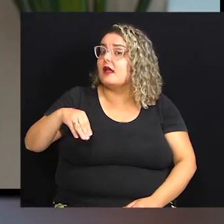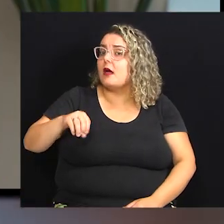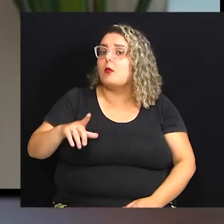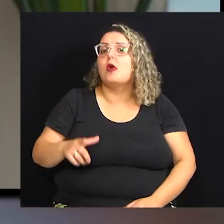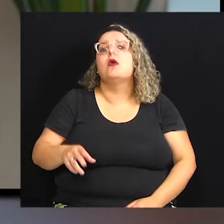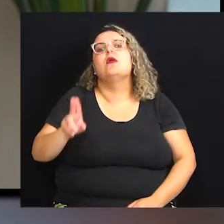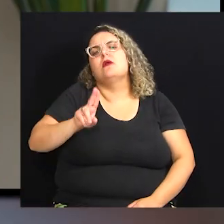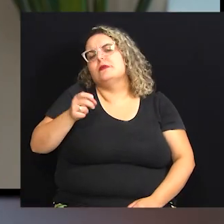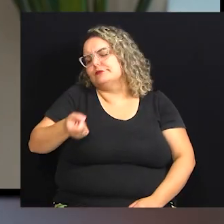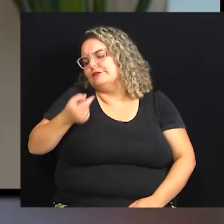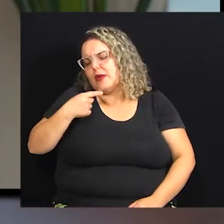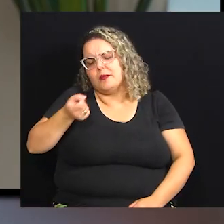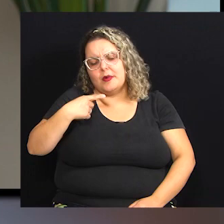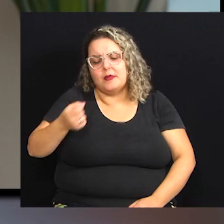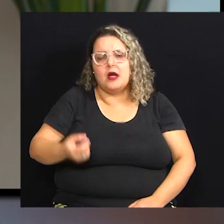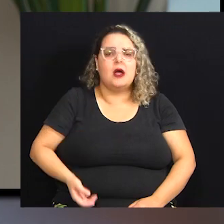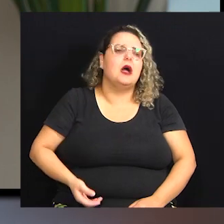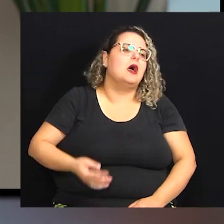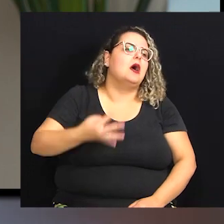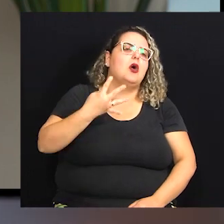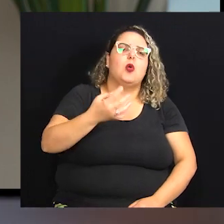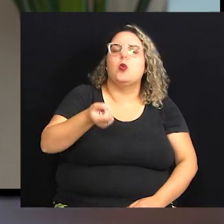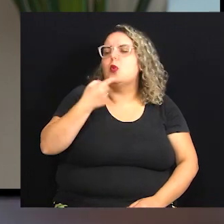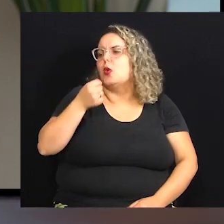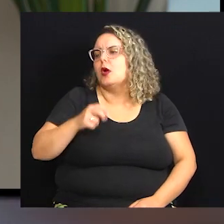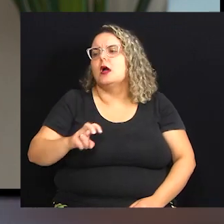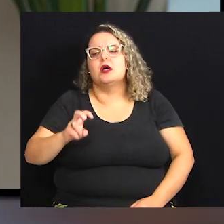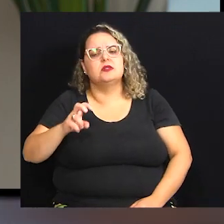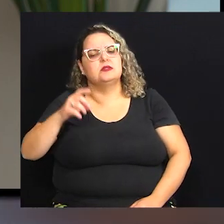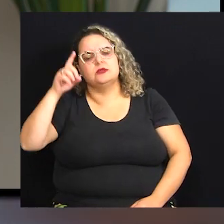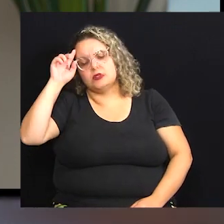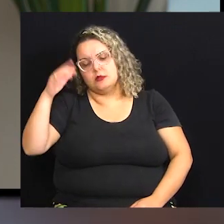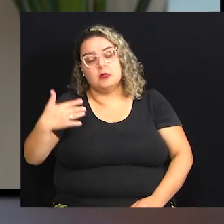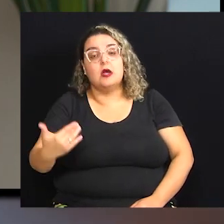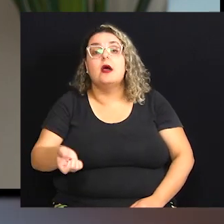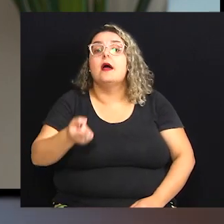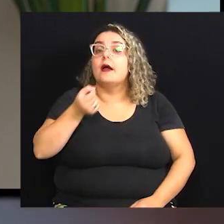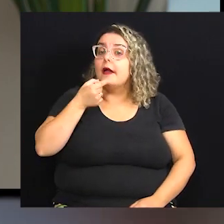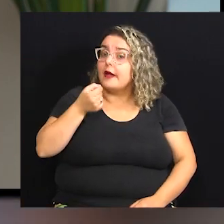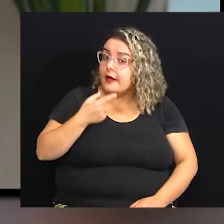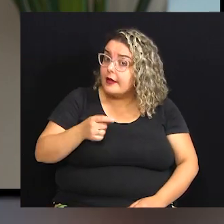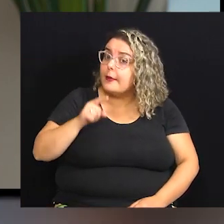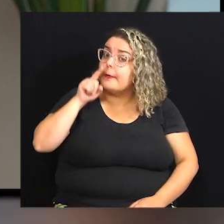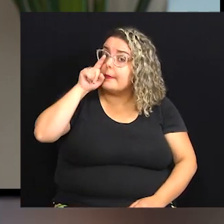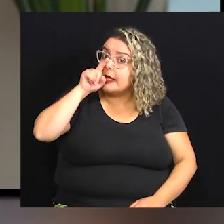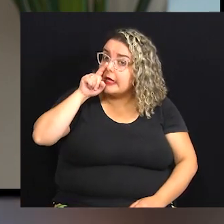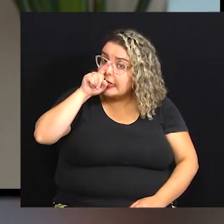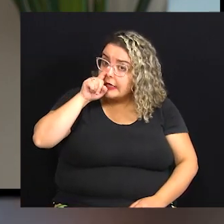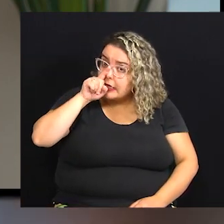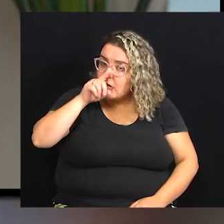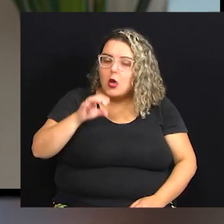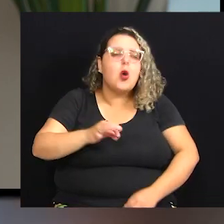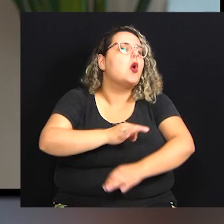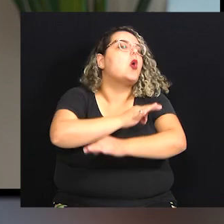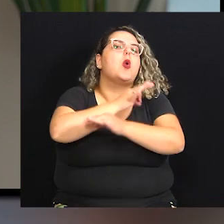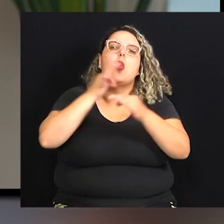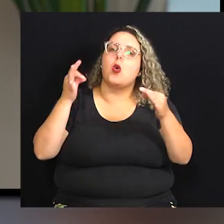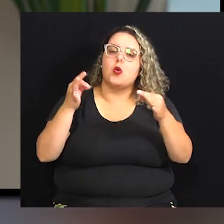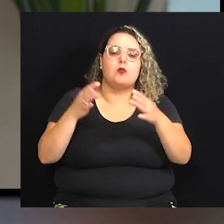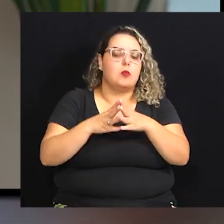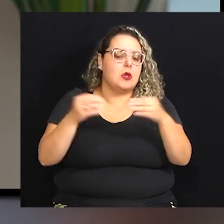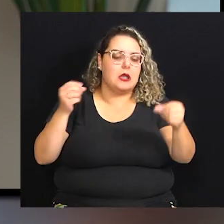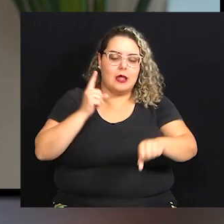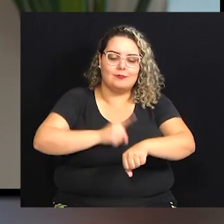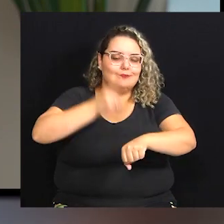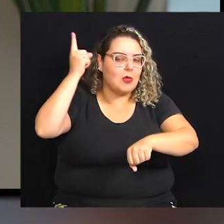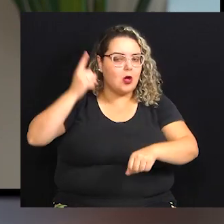vezes a gente faz em abuso, e já tomei 4 hoje, amanhã vou tomar, toma 5 dias direto, essas medicações são perigosas. São Uhum. ótimas para